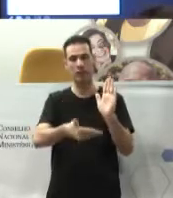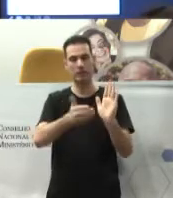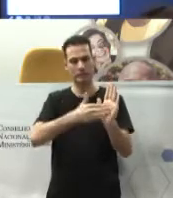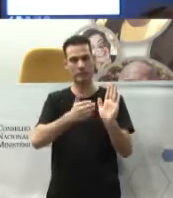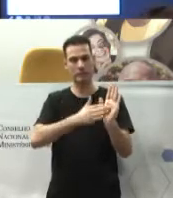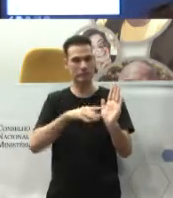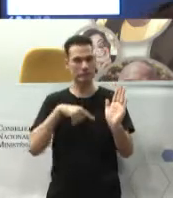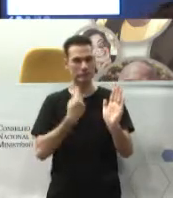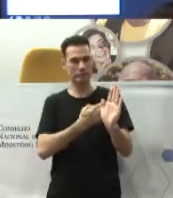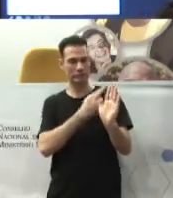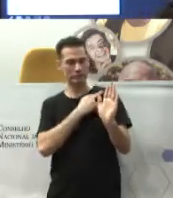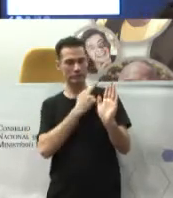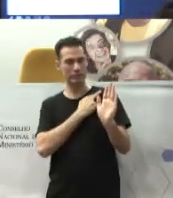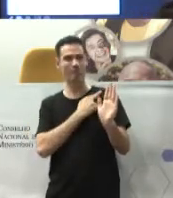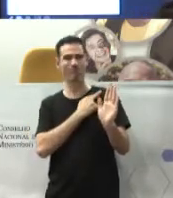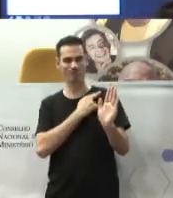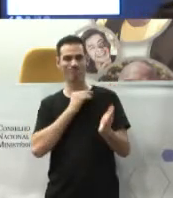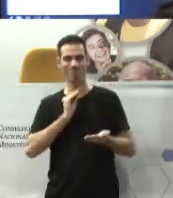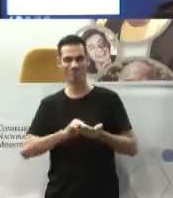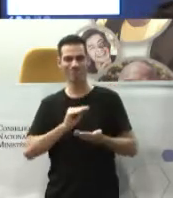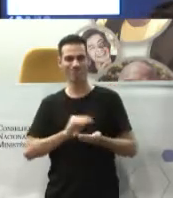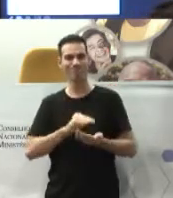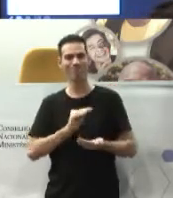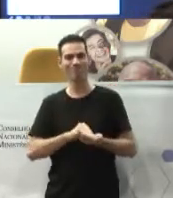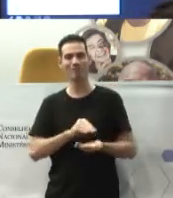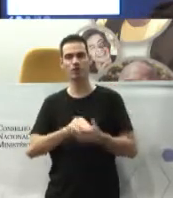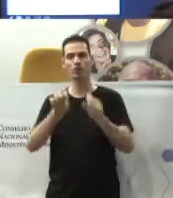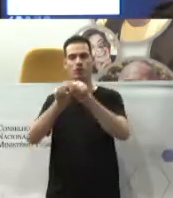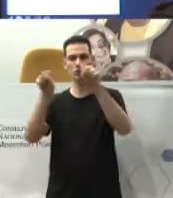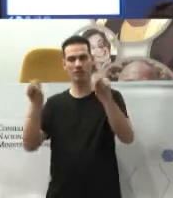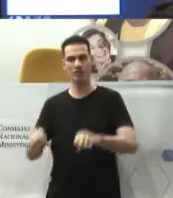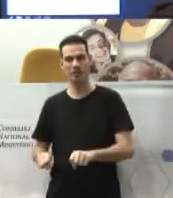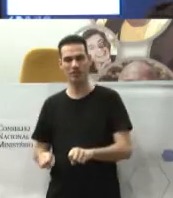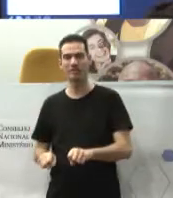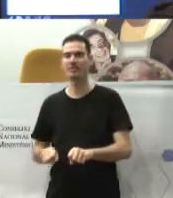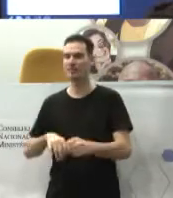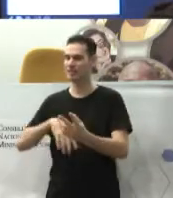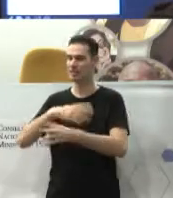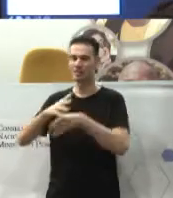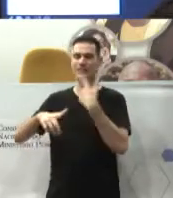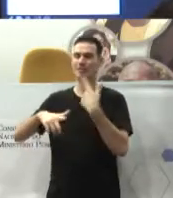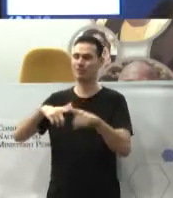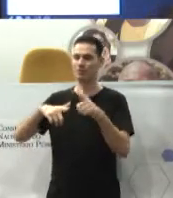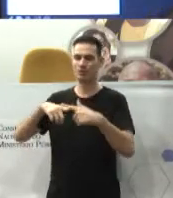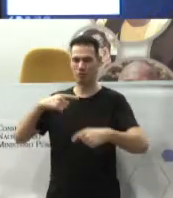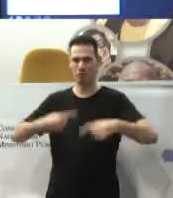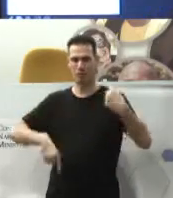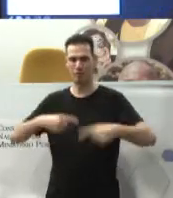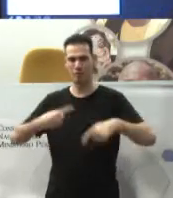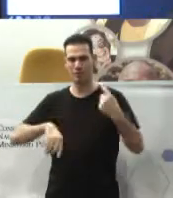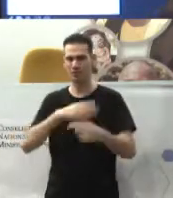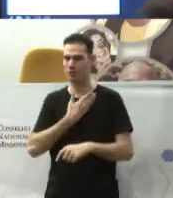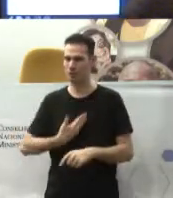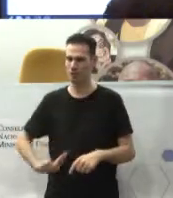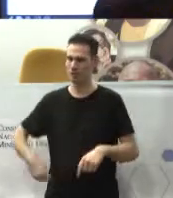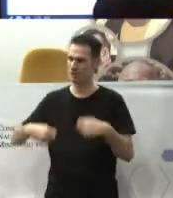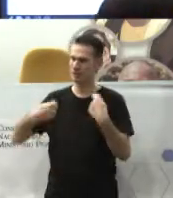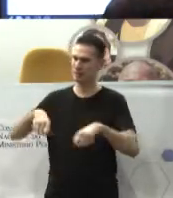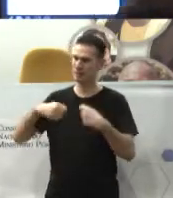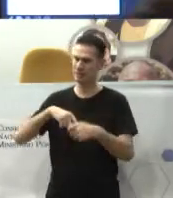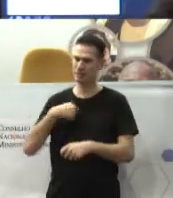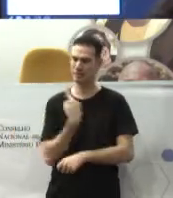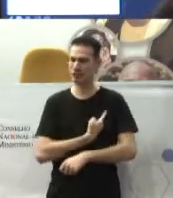o programa não está funcionando. Há uma disfunção na política pública e que